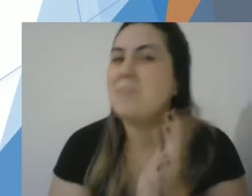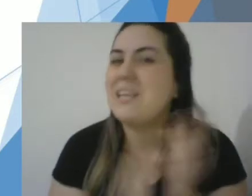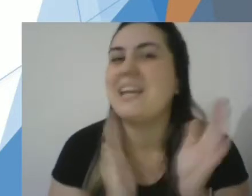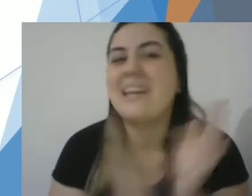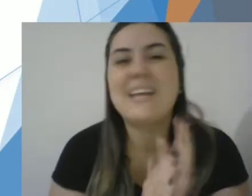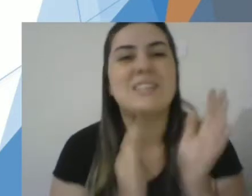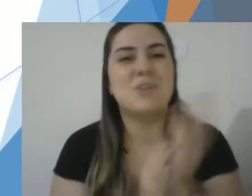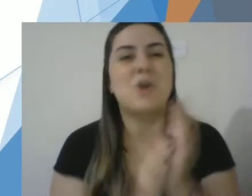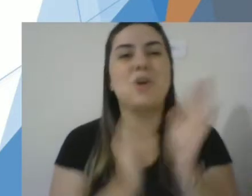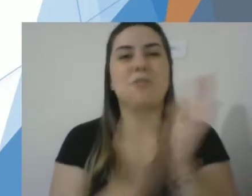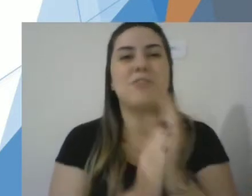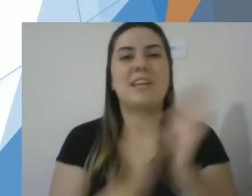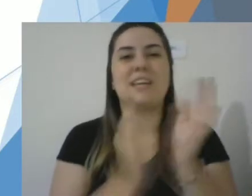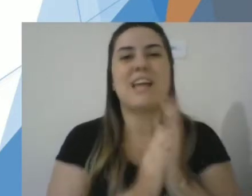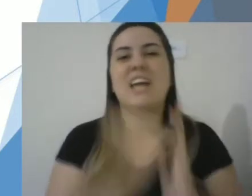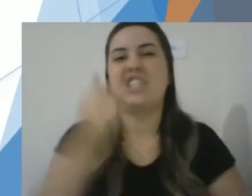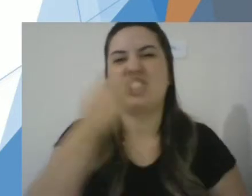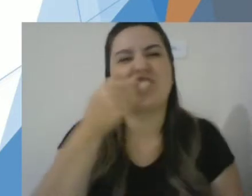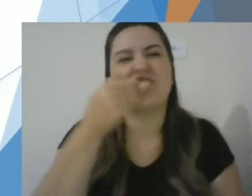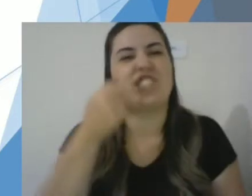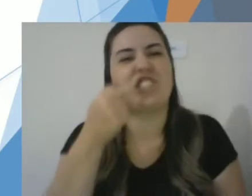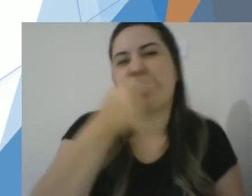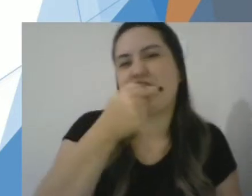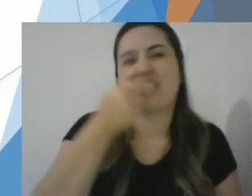E, minha escovinha.